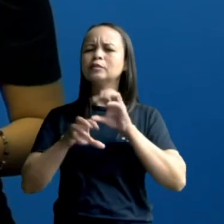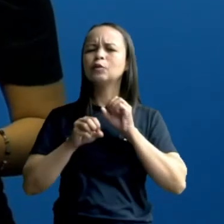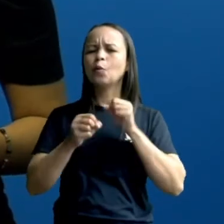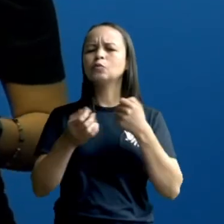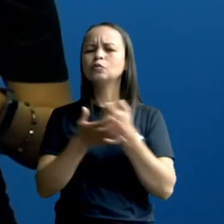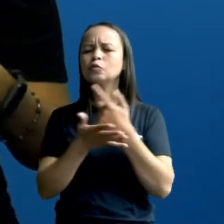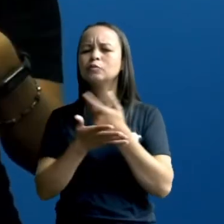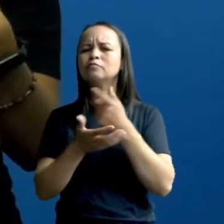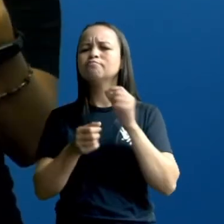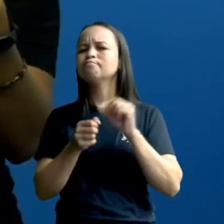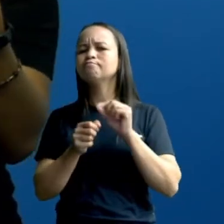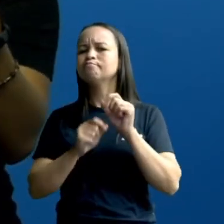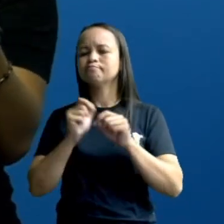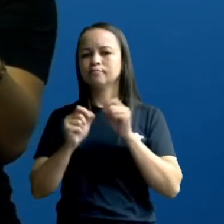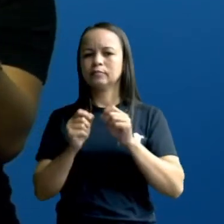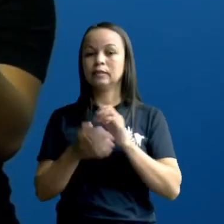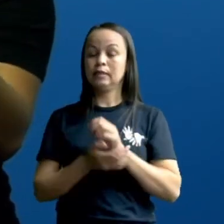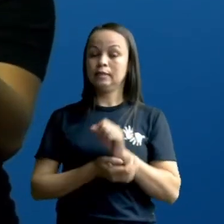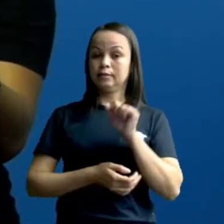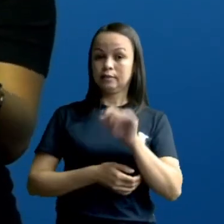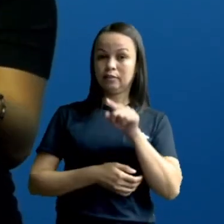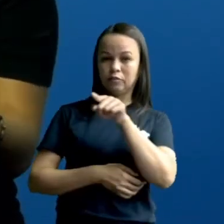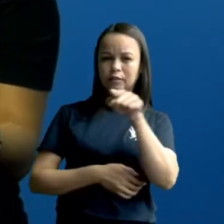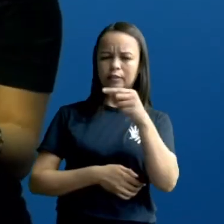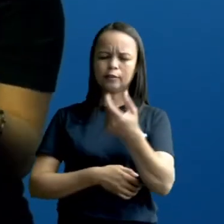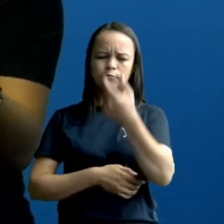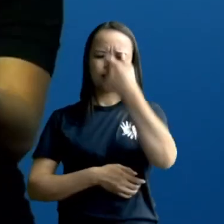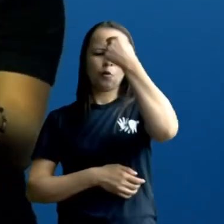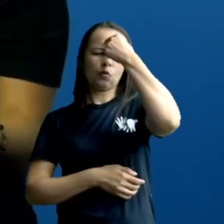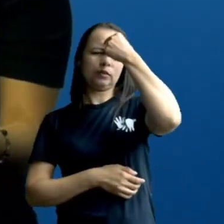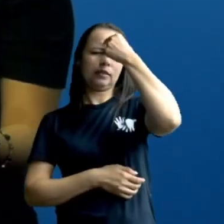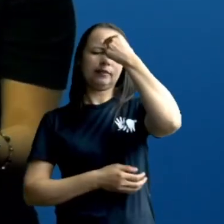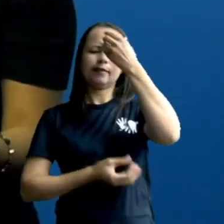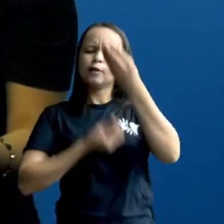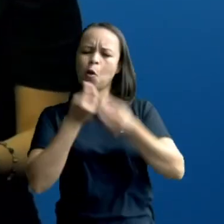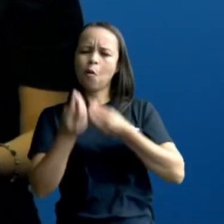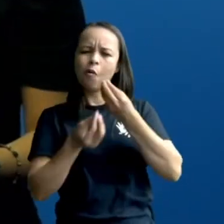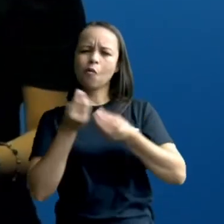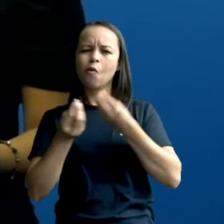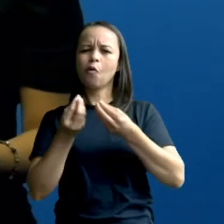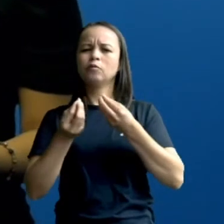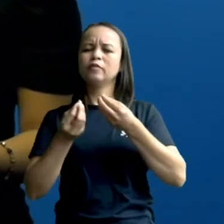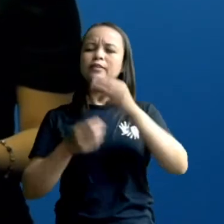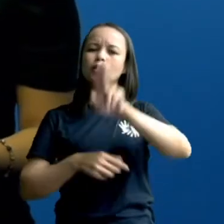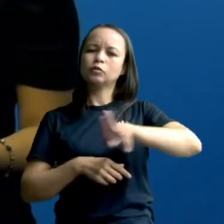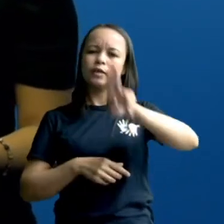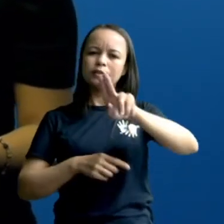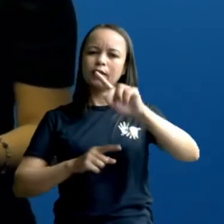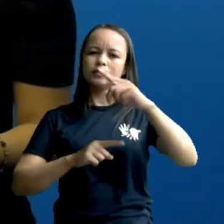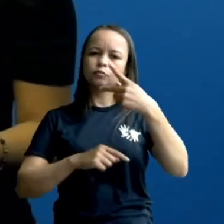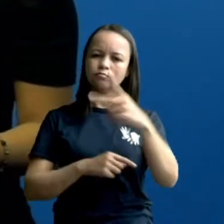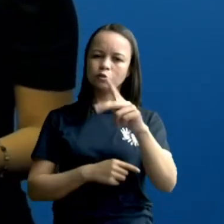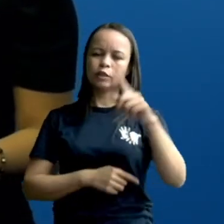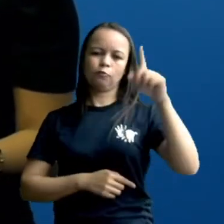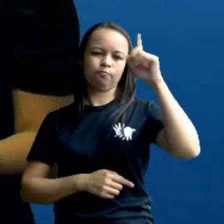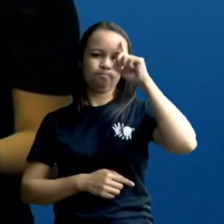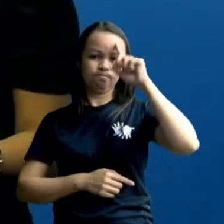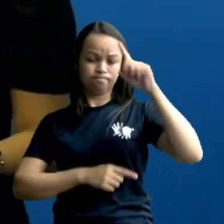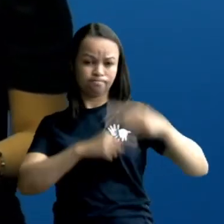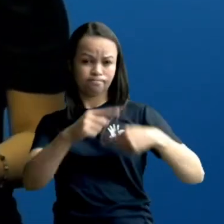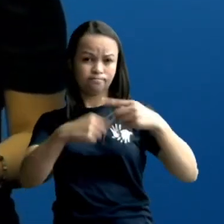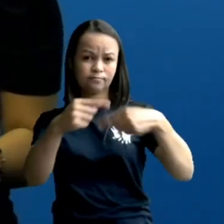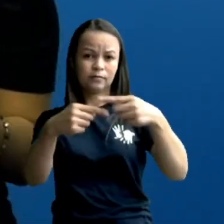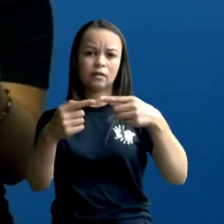feito. Se você está tendo uma consciência de como aquele recurso está sendo utilizado no seu dia a dia, se